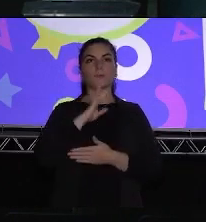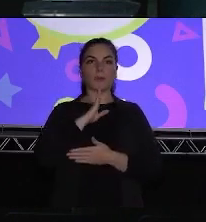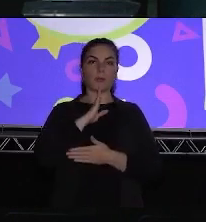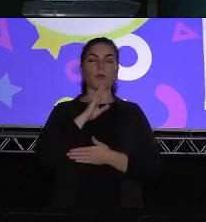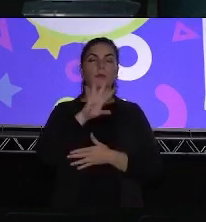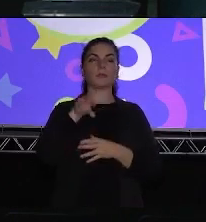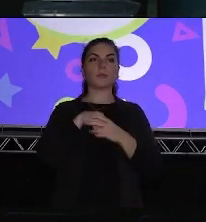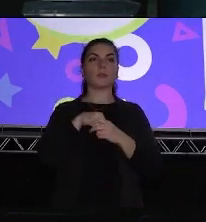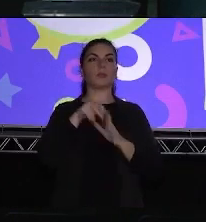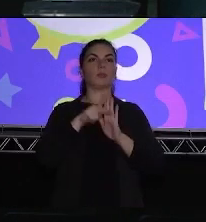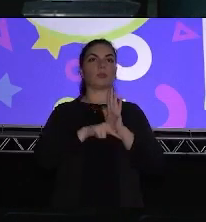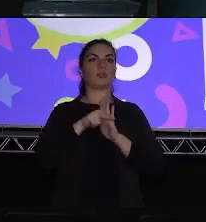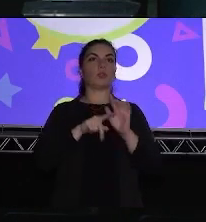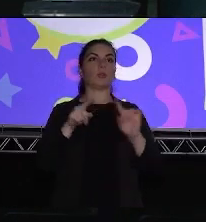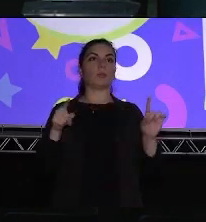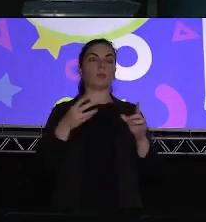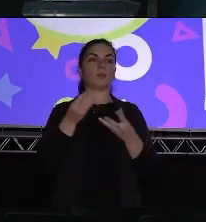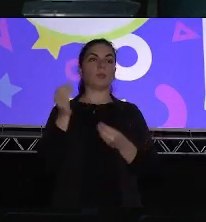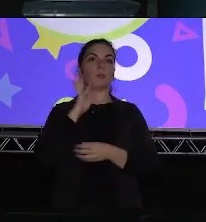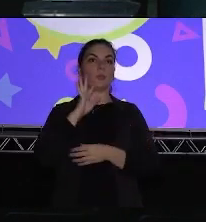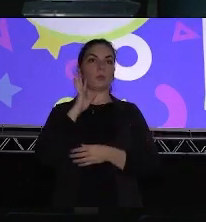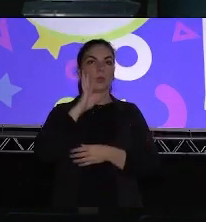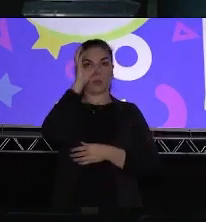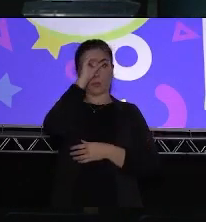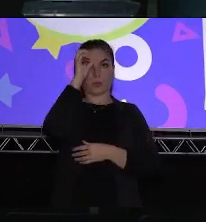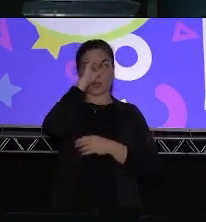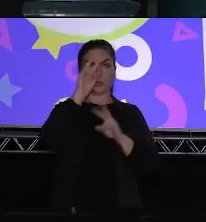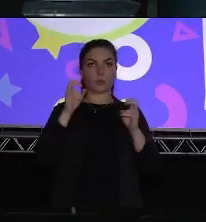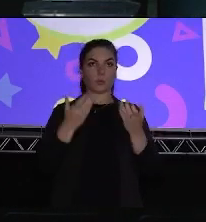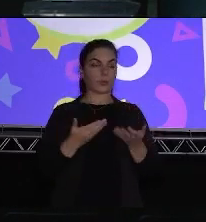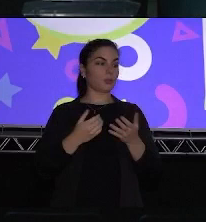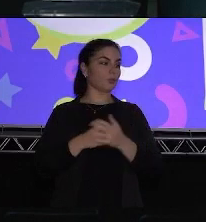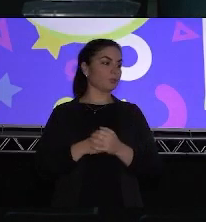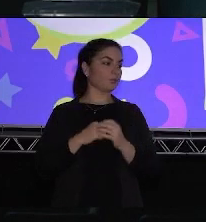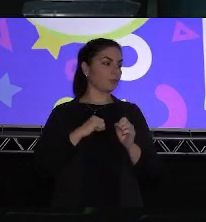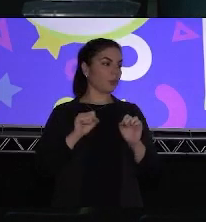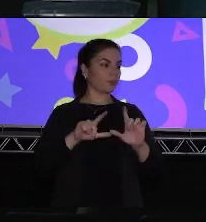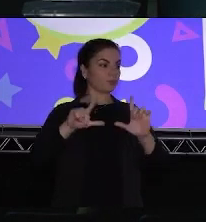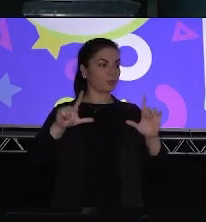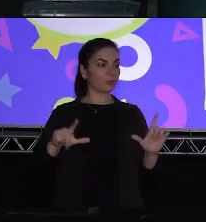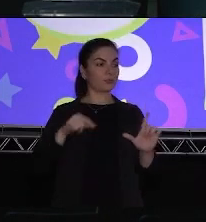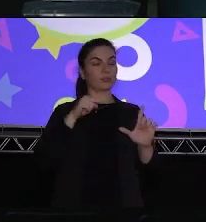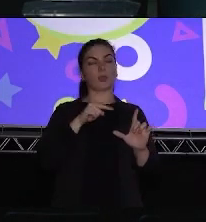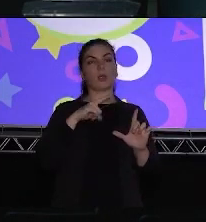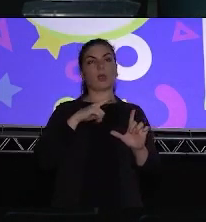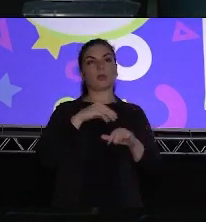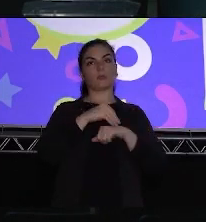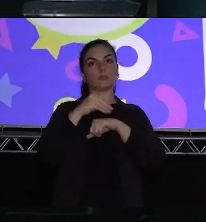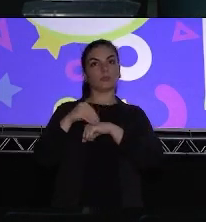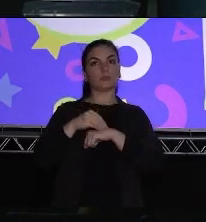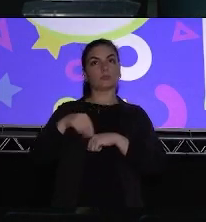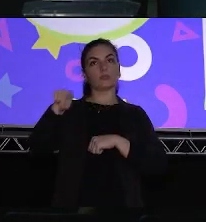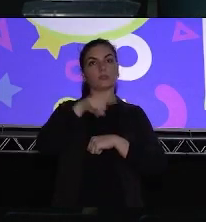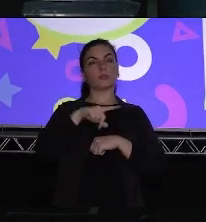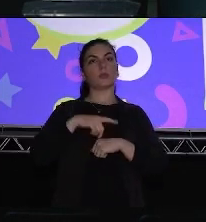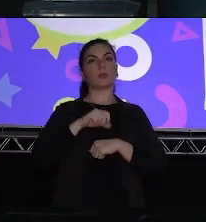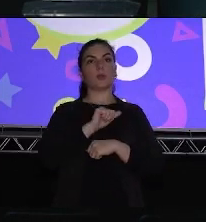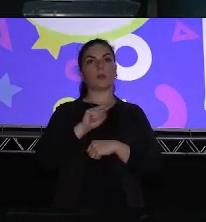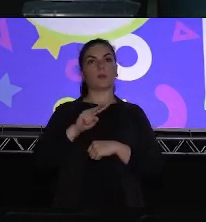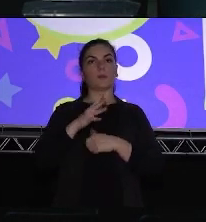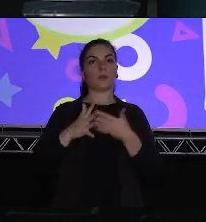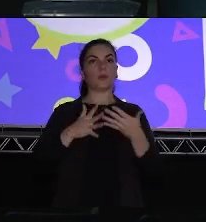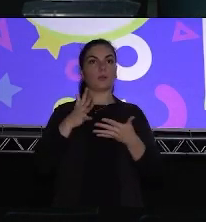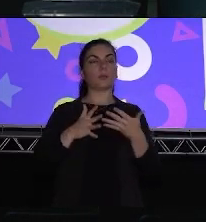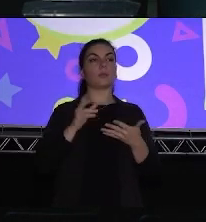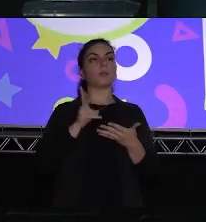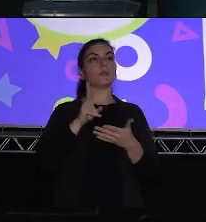projetos, mas foi muito legal aprender sobre isso. Aqui tem um print da tela inicial, aquele bonequinho ali é da API de VLibras. Cada vez que a